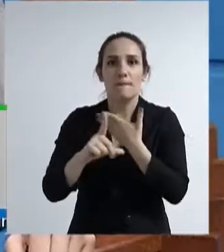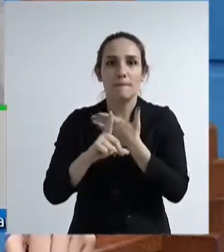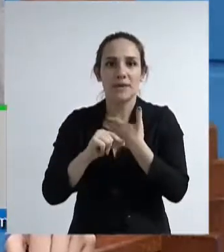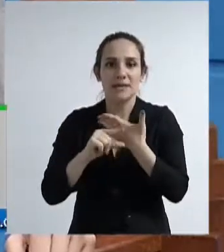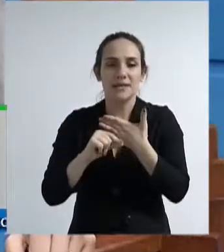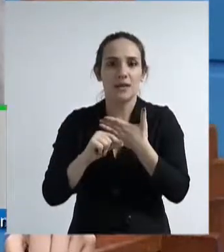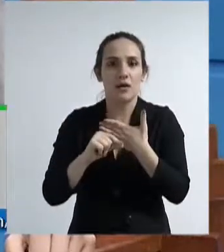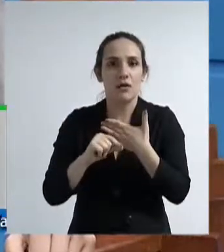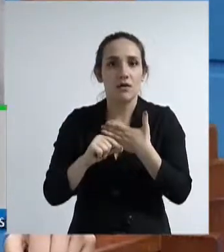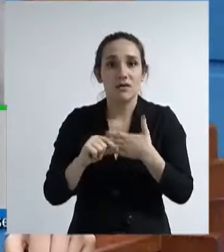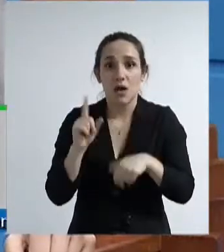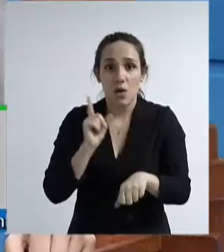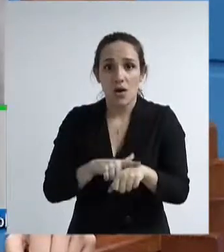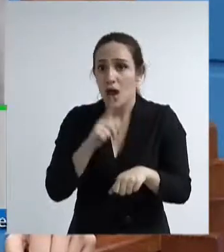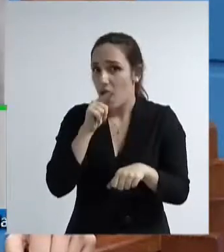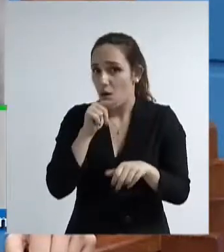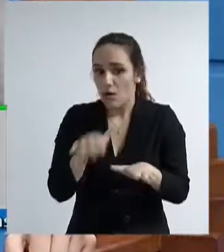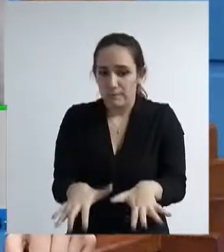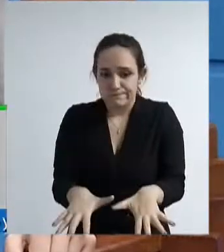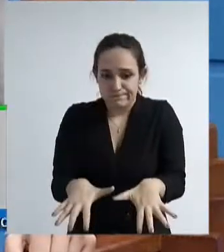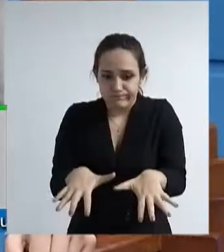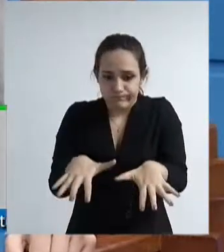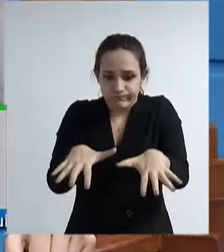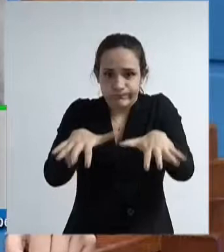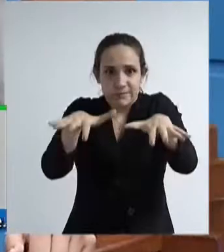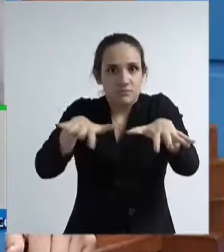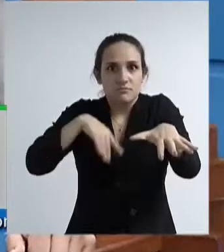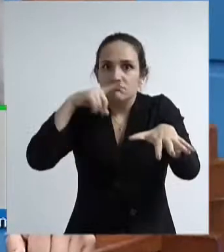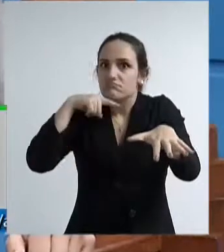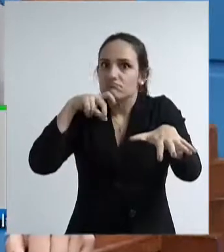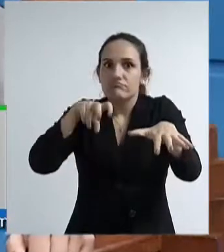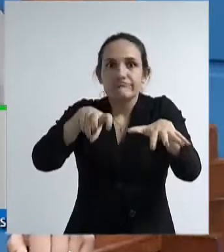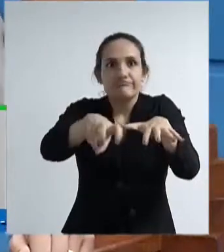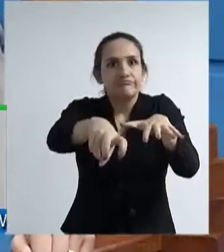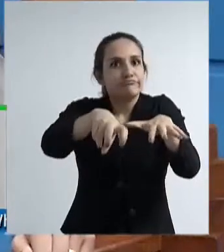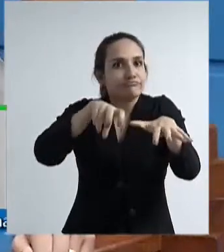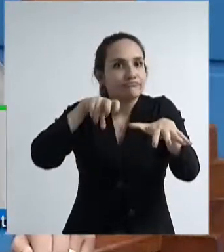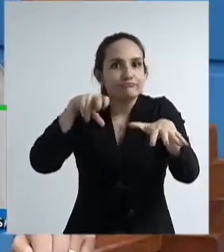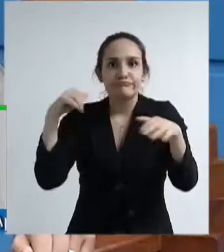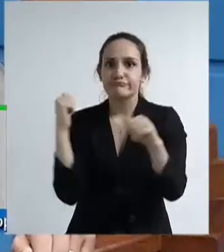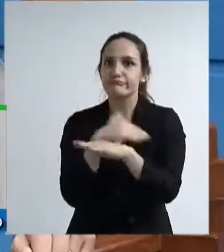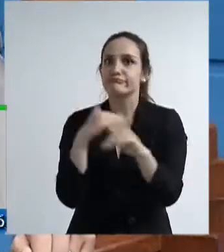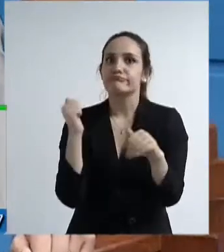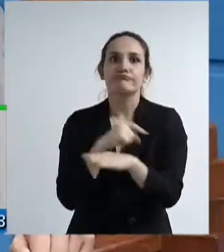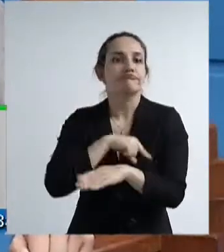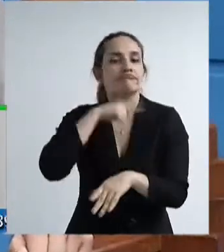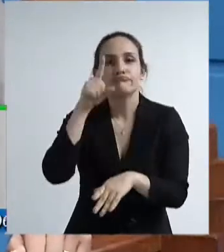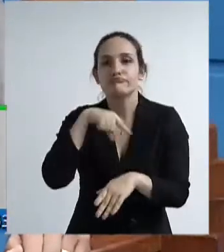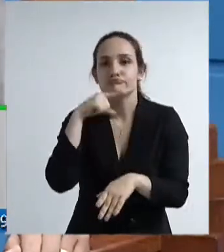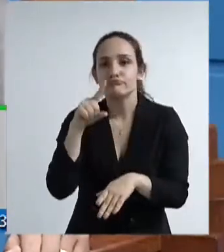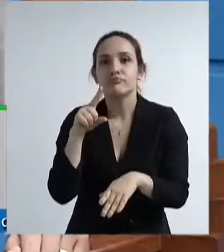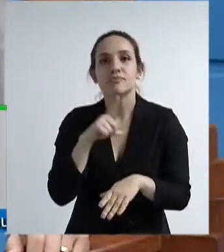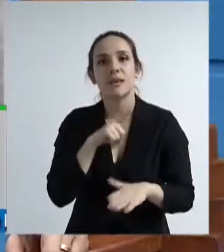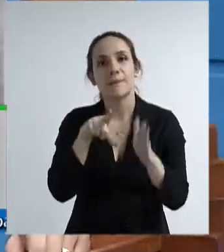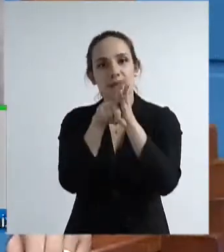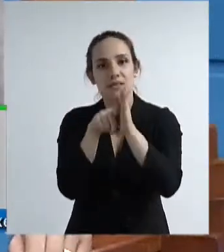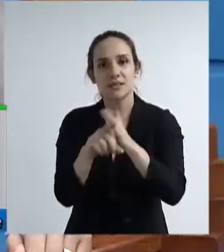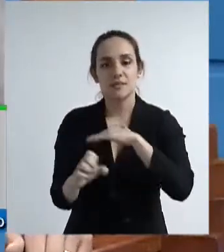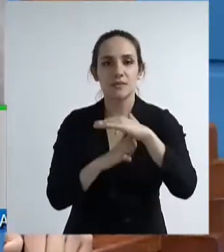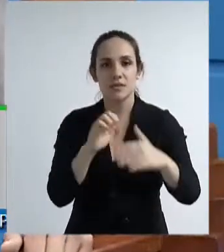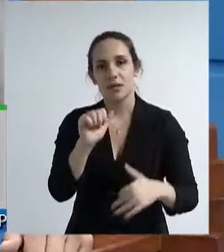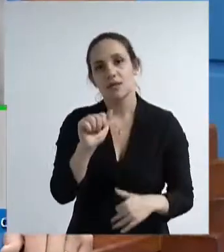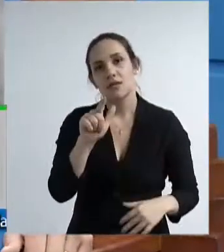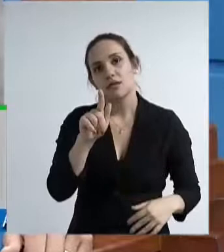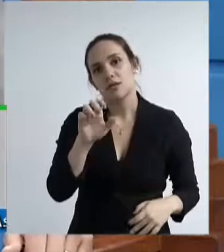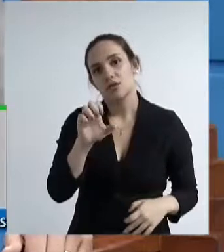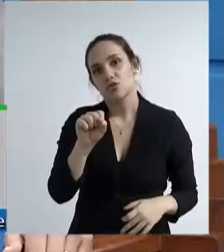cheias tornam qualquer tipo de transporte um grande desafio. No total, segundo dados da AGESUL, o nosso estado possui 60